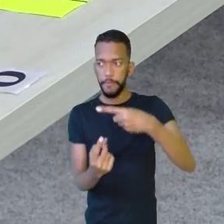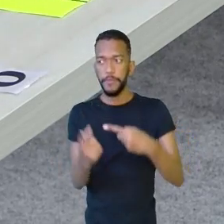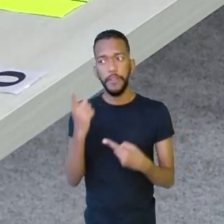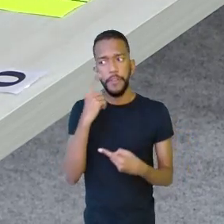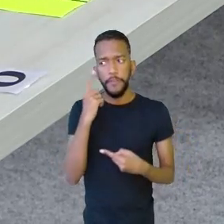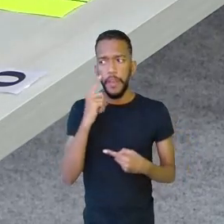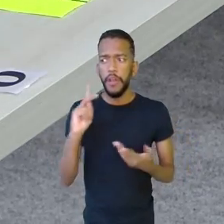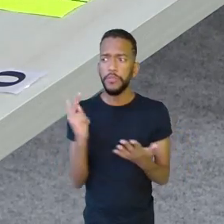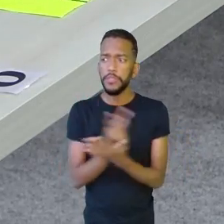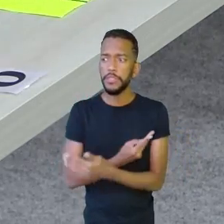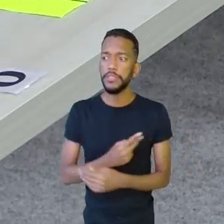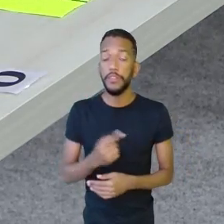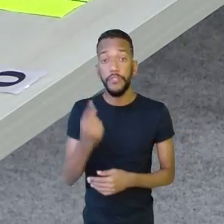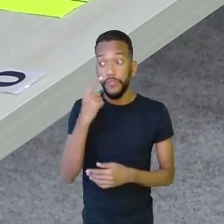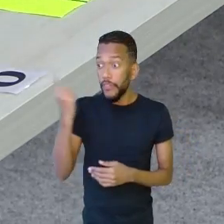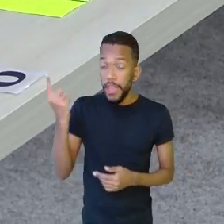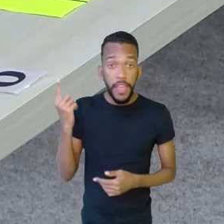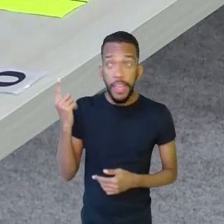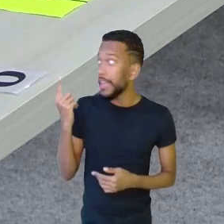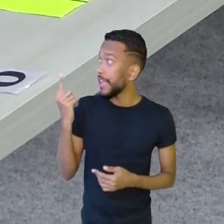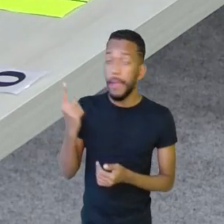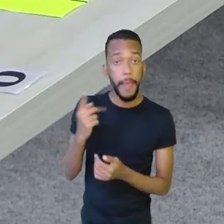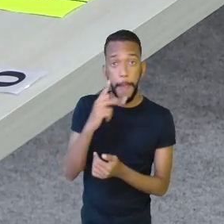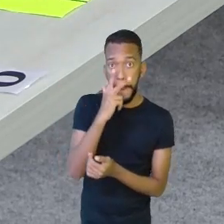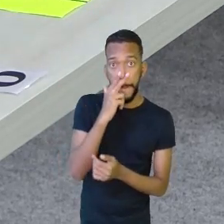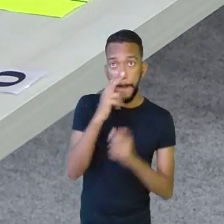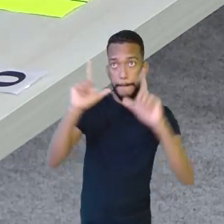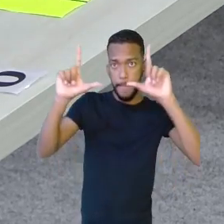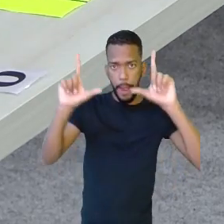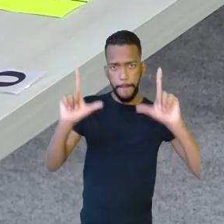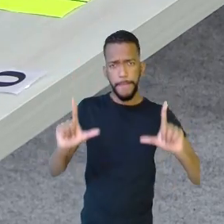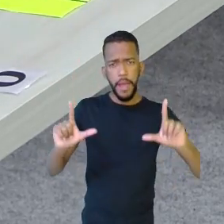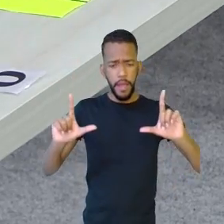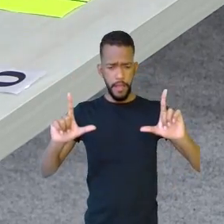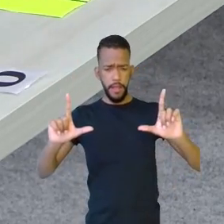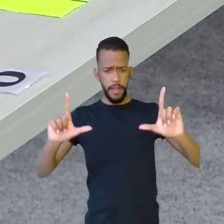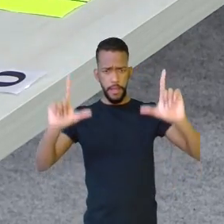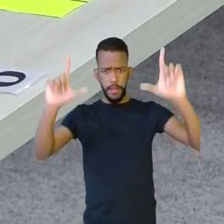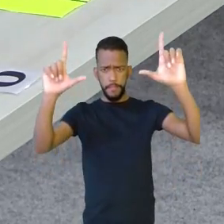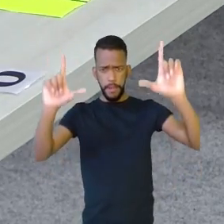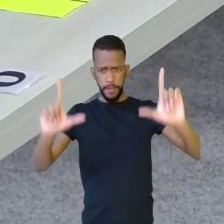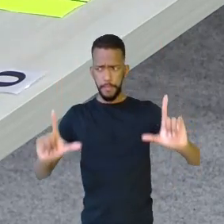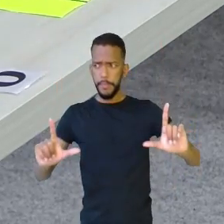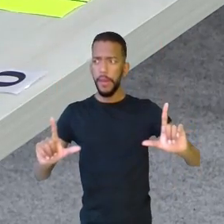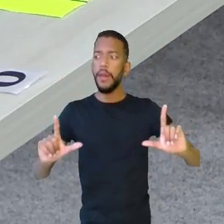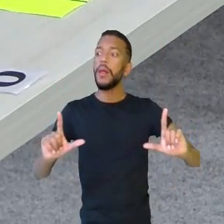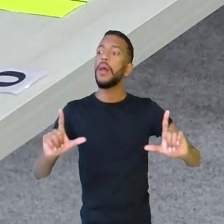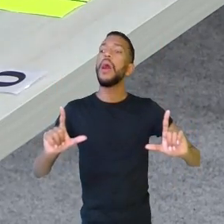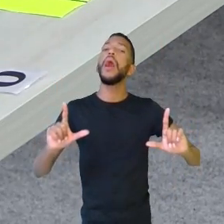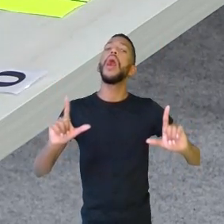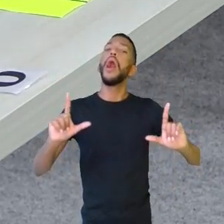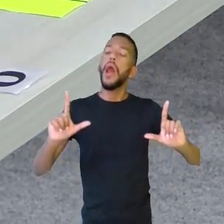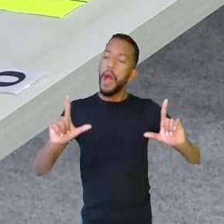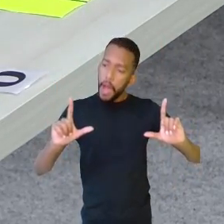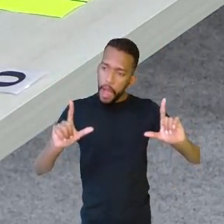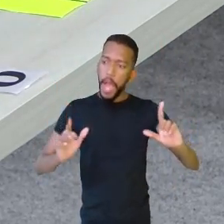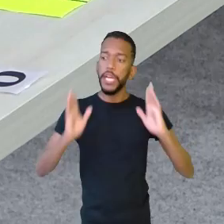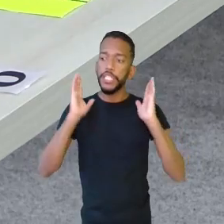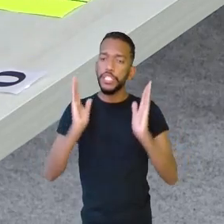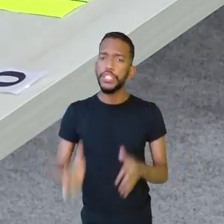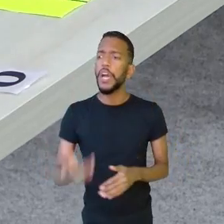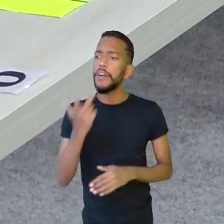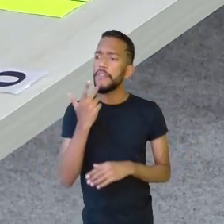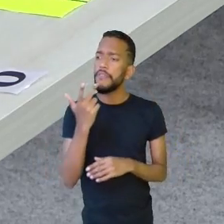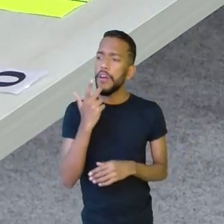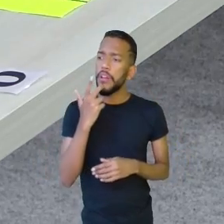acontecendo. Eu vou até virar para ficar melhor a observação. Olha só! Nós falamos que essa fração